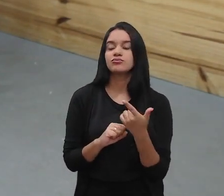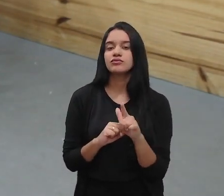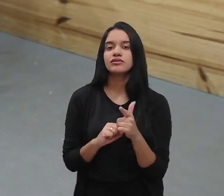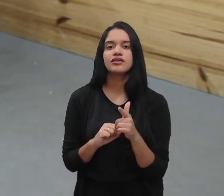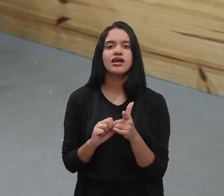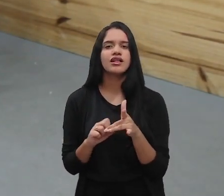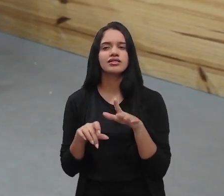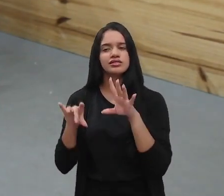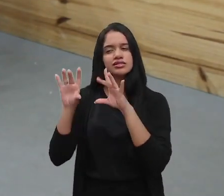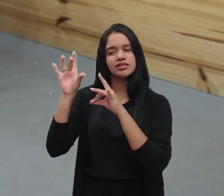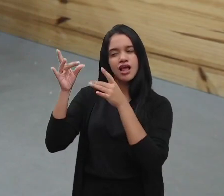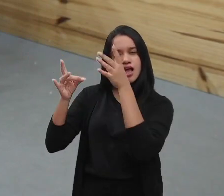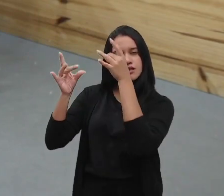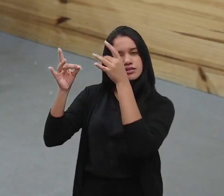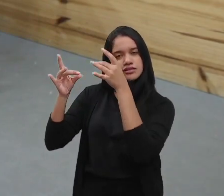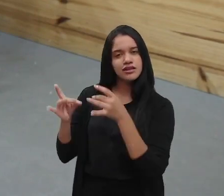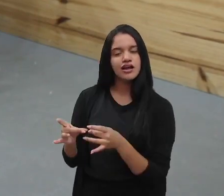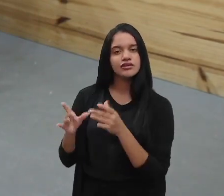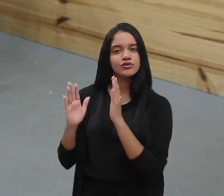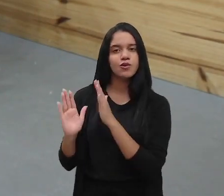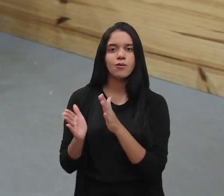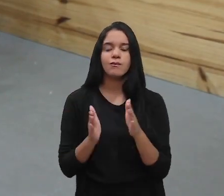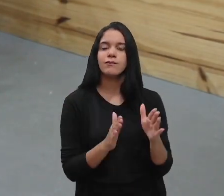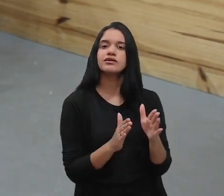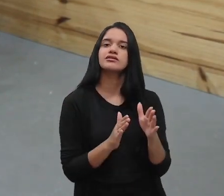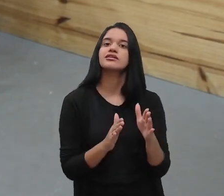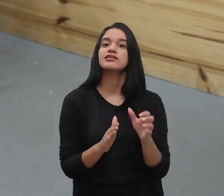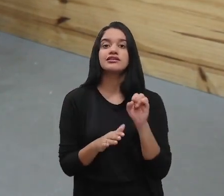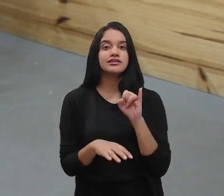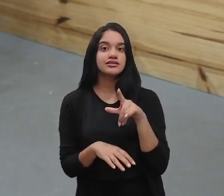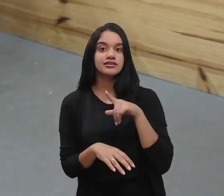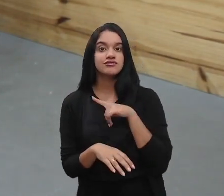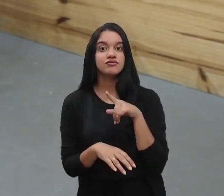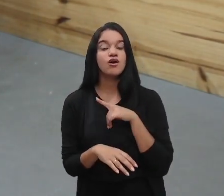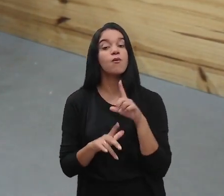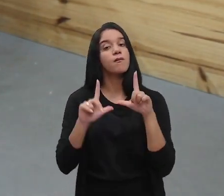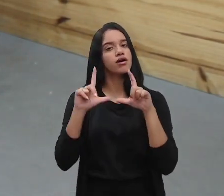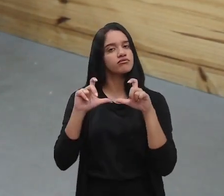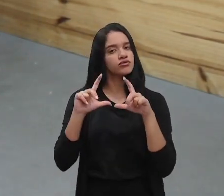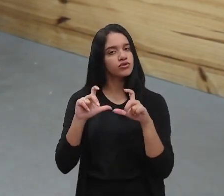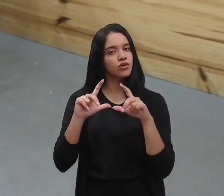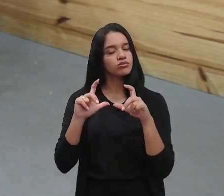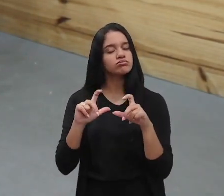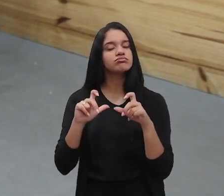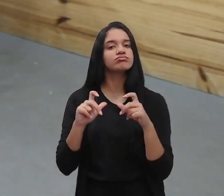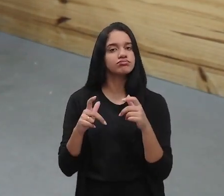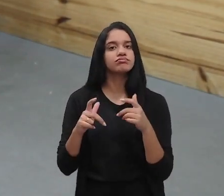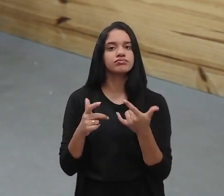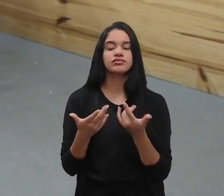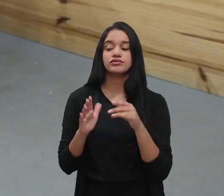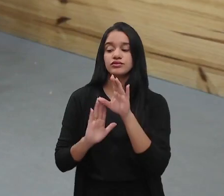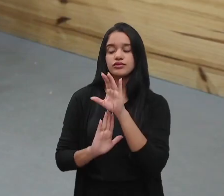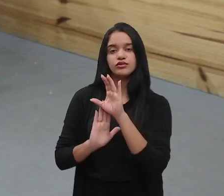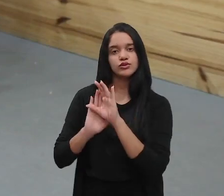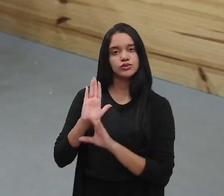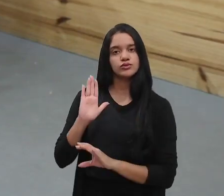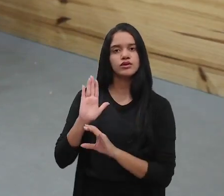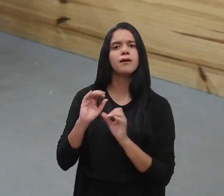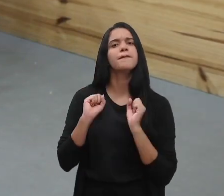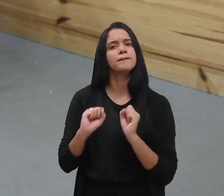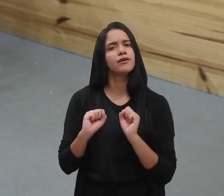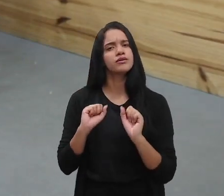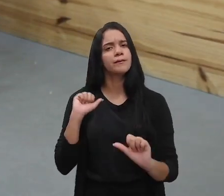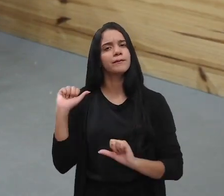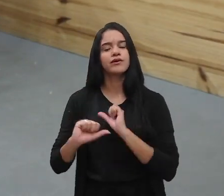tantos detalhes no processo como esse. Repare, se você colocar uma foto, eu nem sabia, se você colocar uma foto no currículo, isso pode mudar